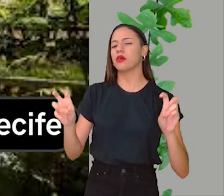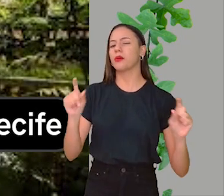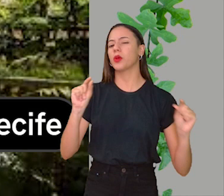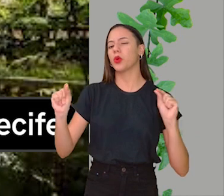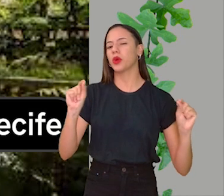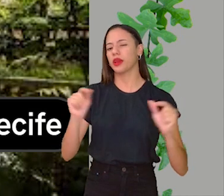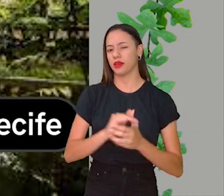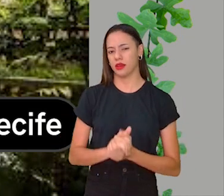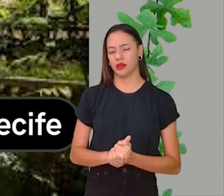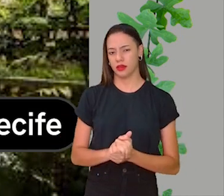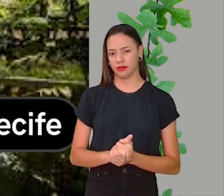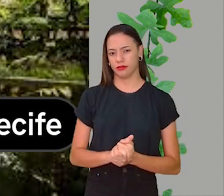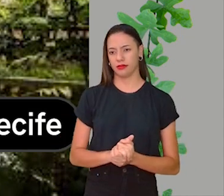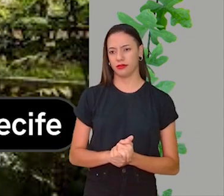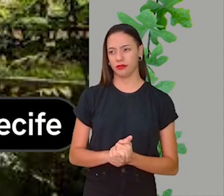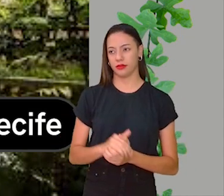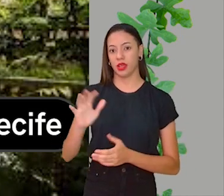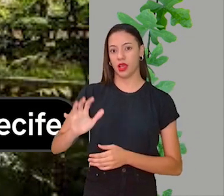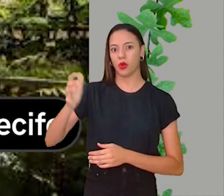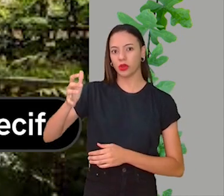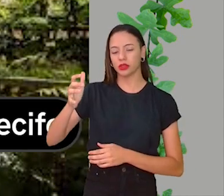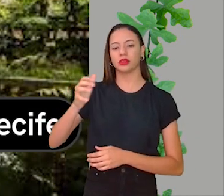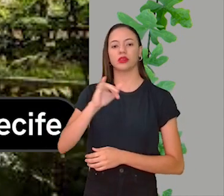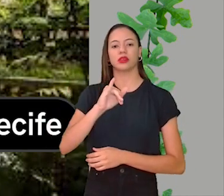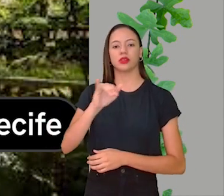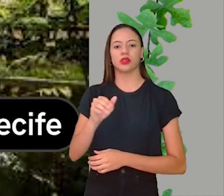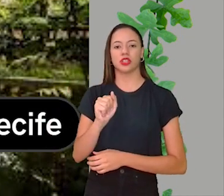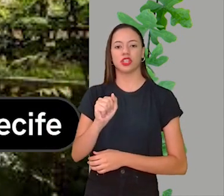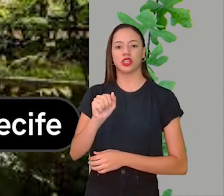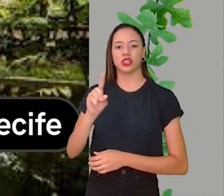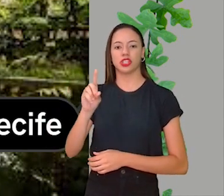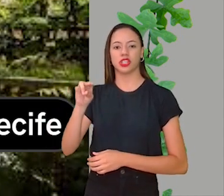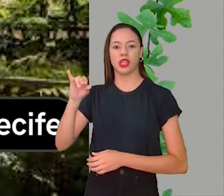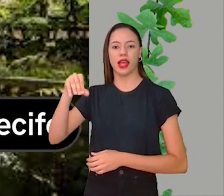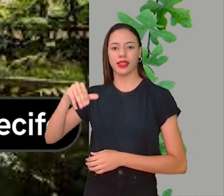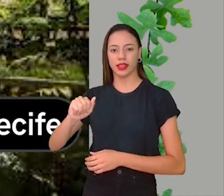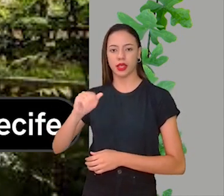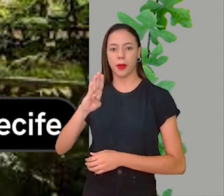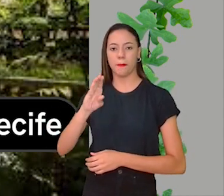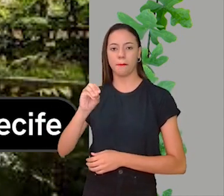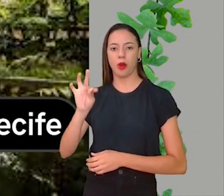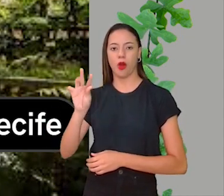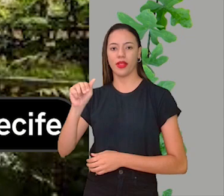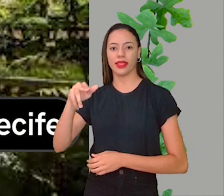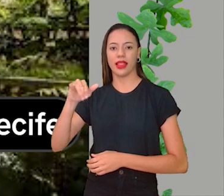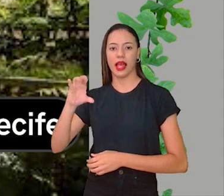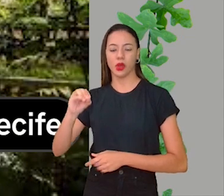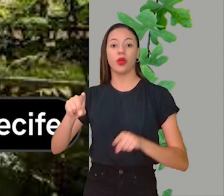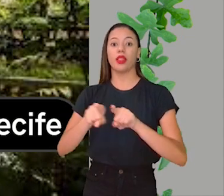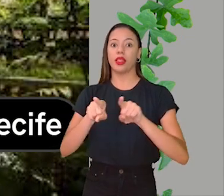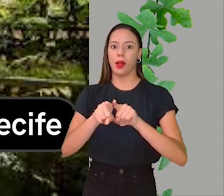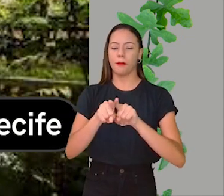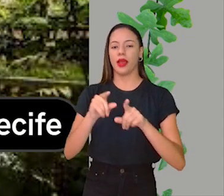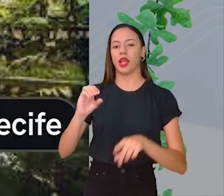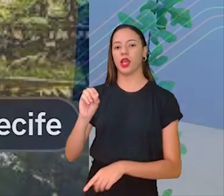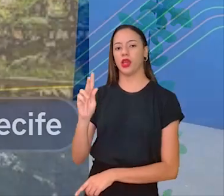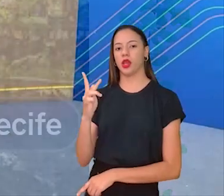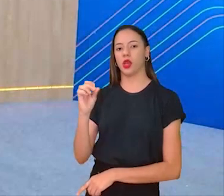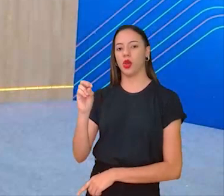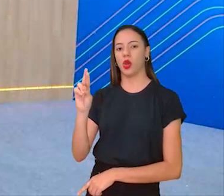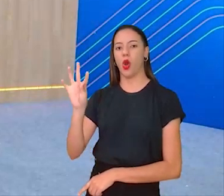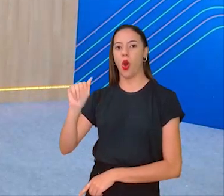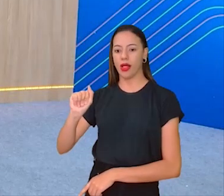que aconteceu no Jardim Botânico, aconteceu também lá na horta comunitária, né, que agora já está virando